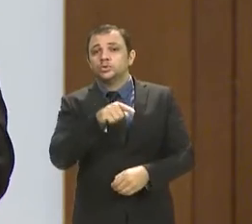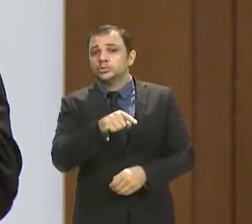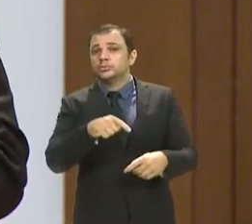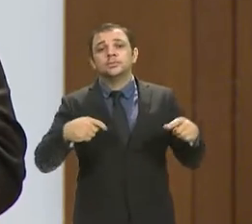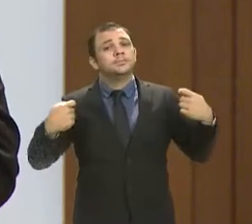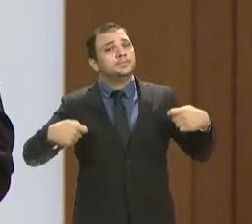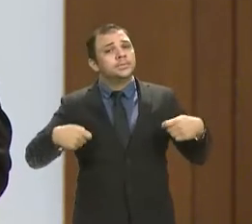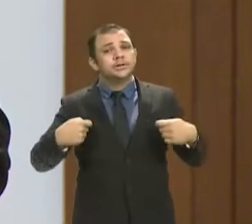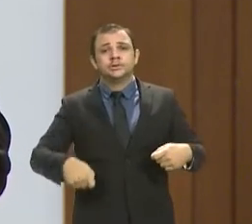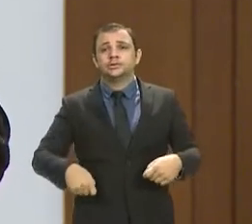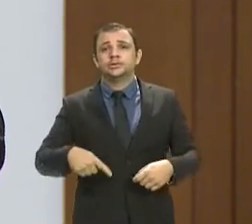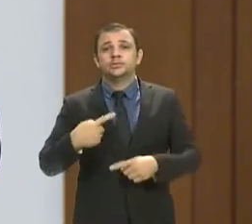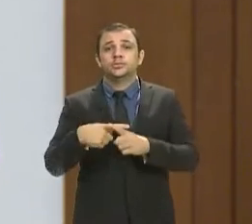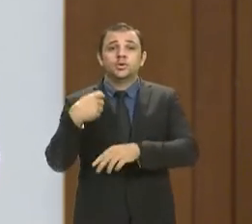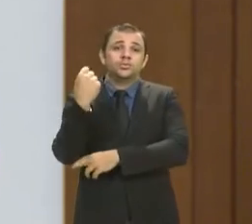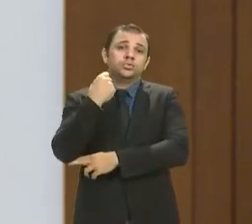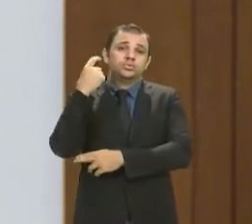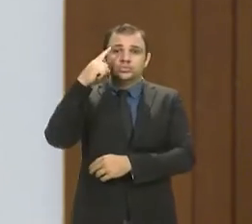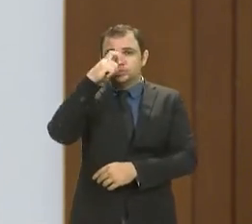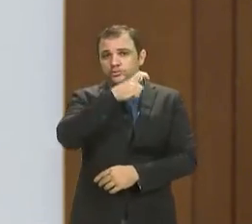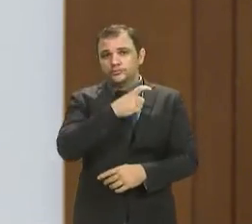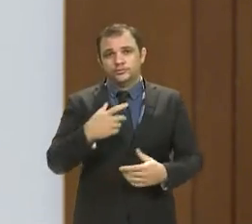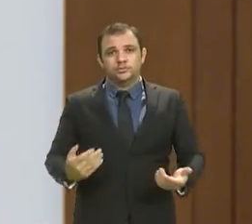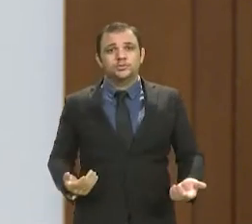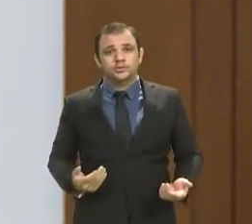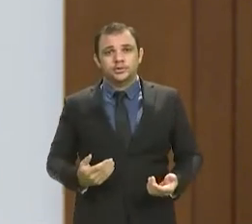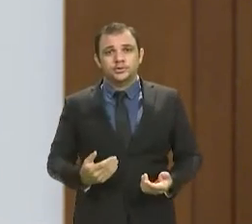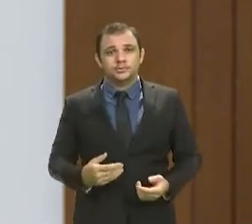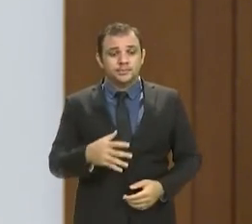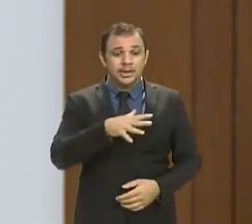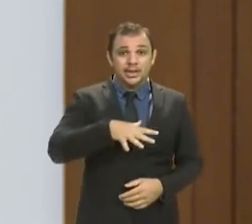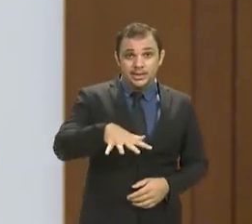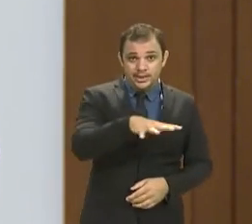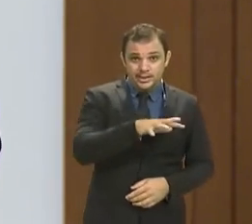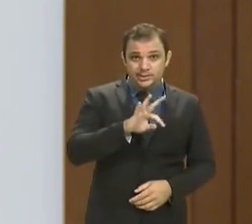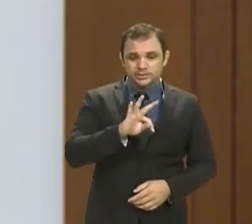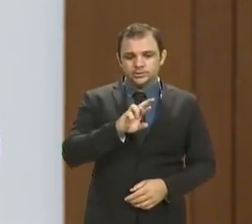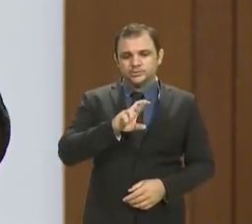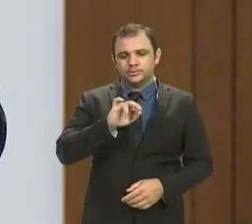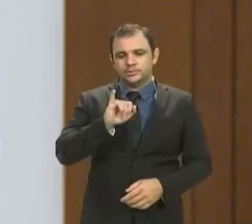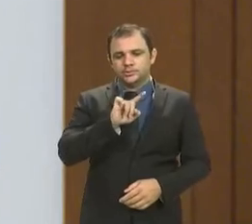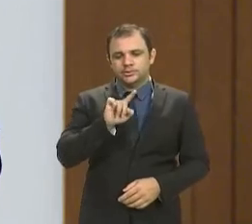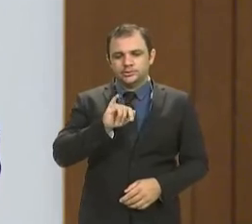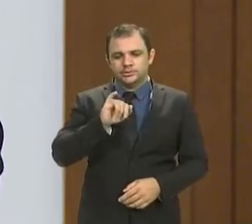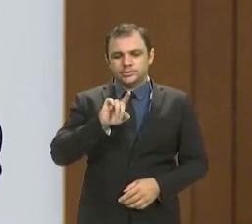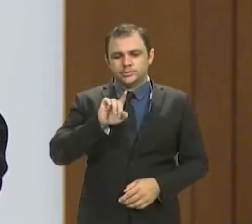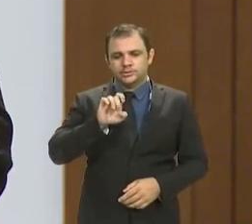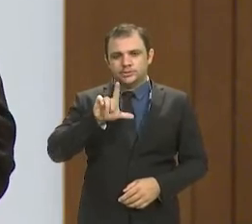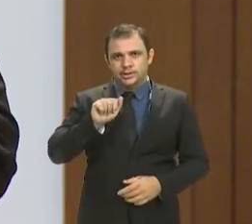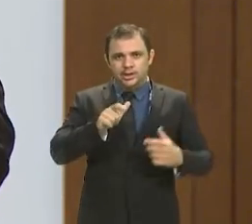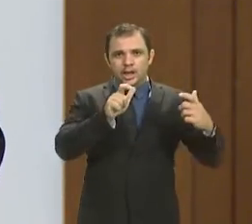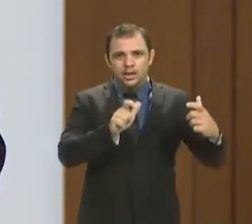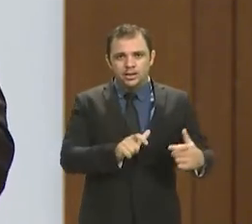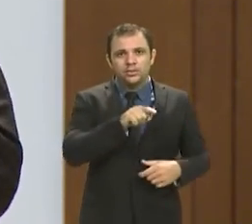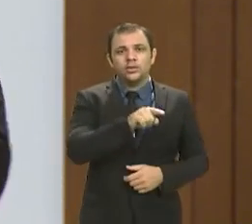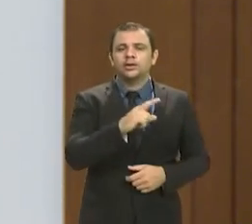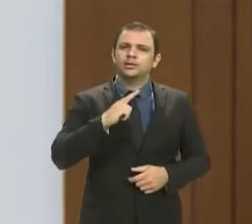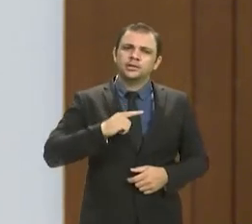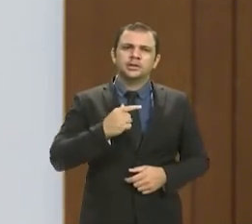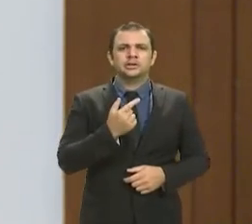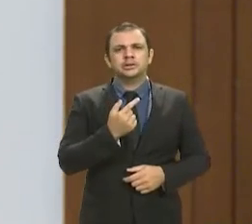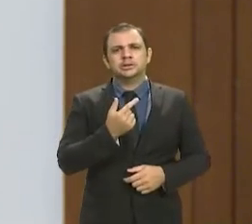extrema dificuldade. O bairro da Trizidela está praticamente já, eu acredito que 50% a 60% já de